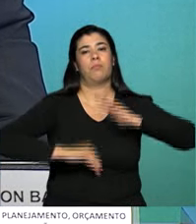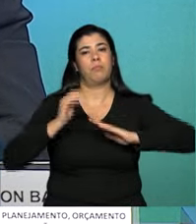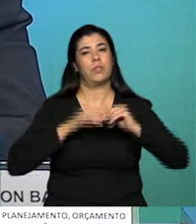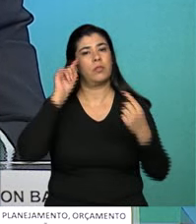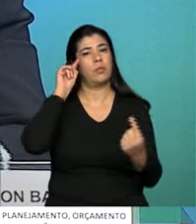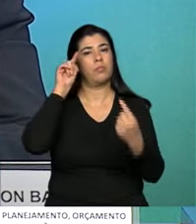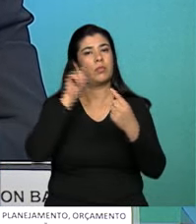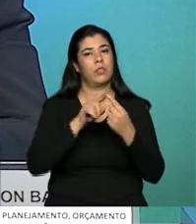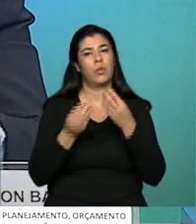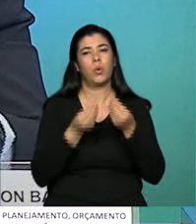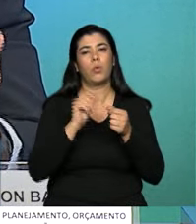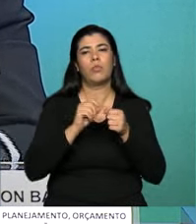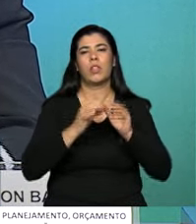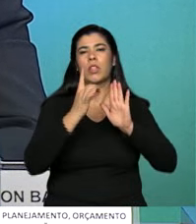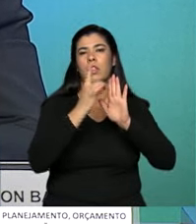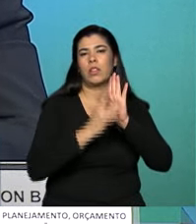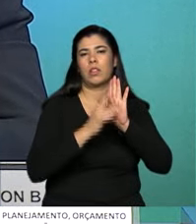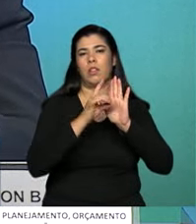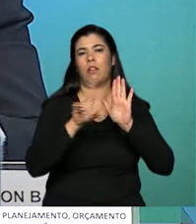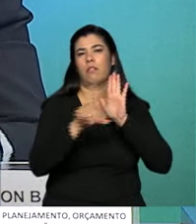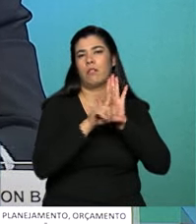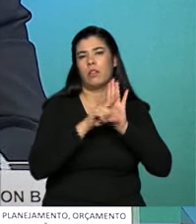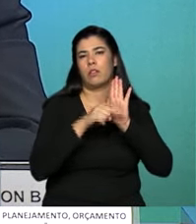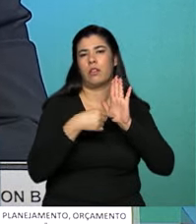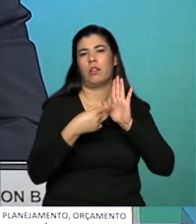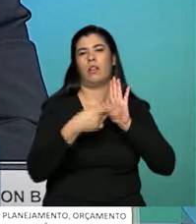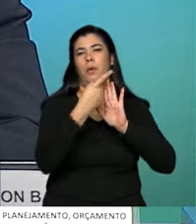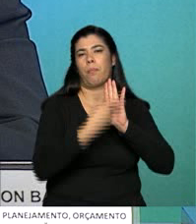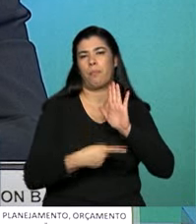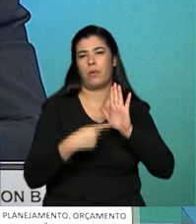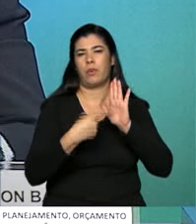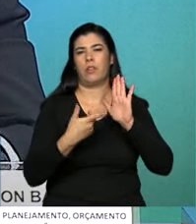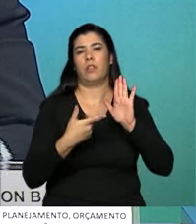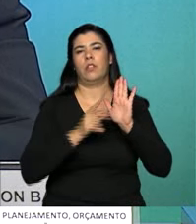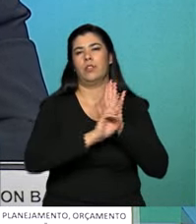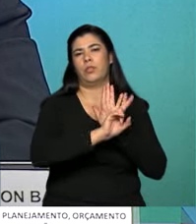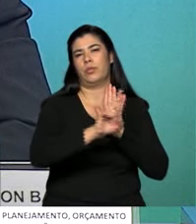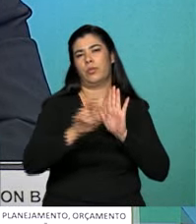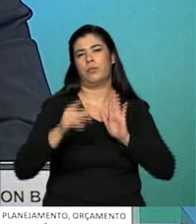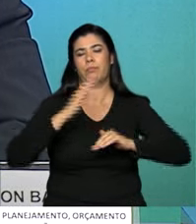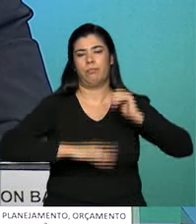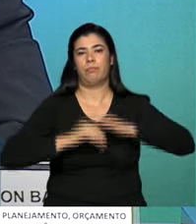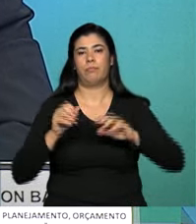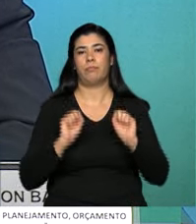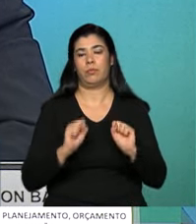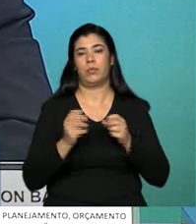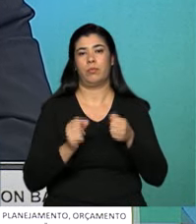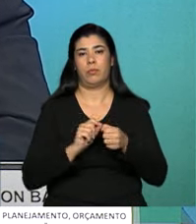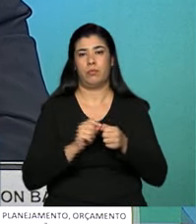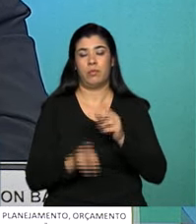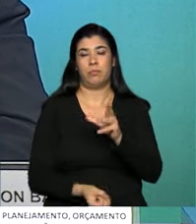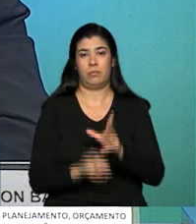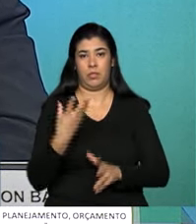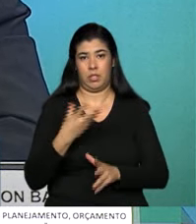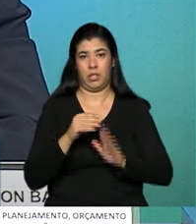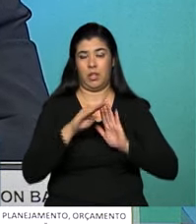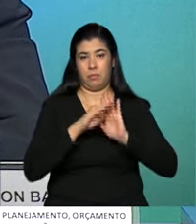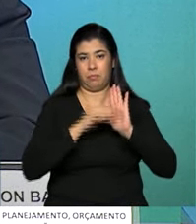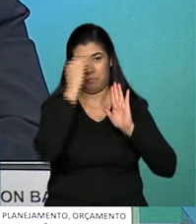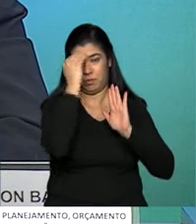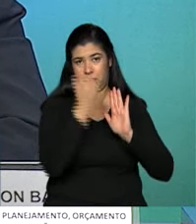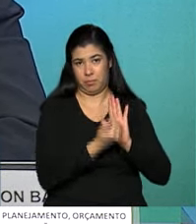objetivas decretos leis portarias as medidas que forem necessárias para implementar essas